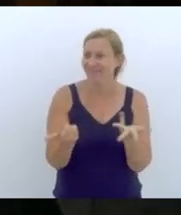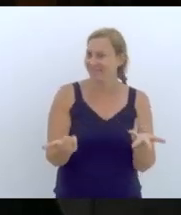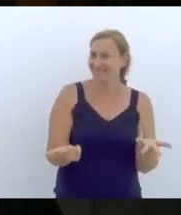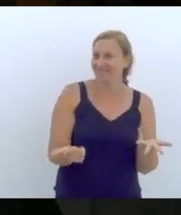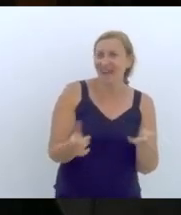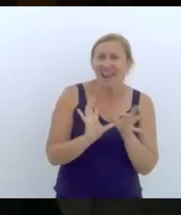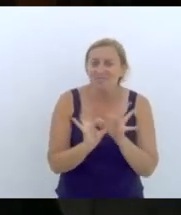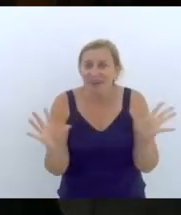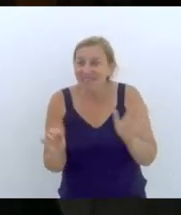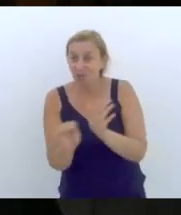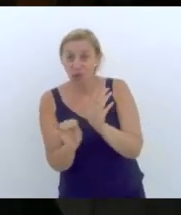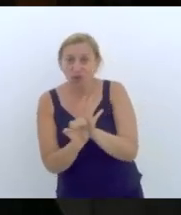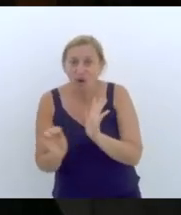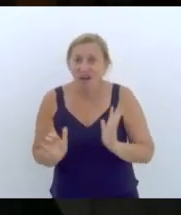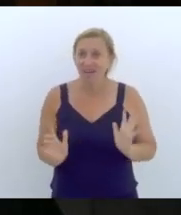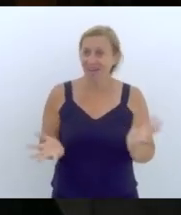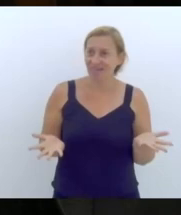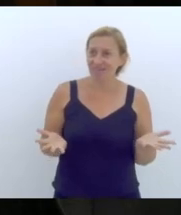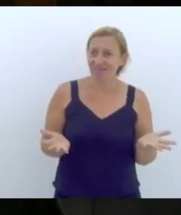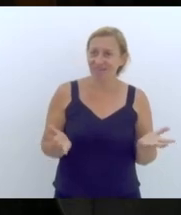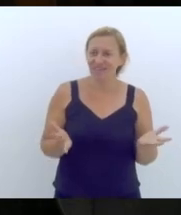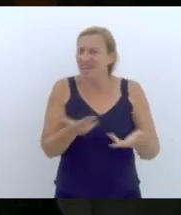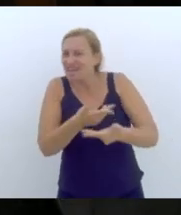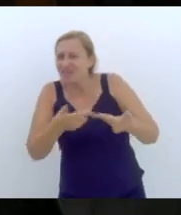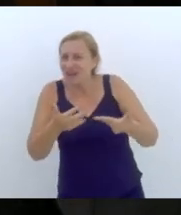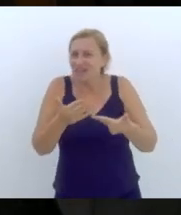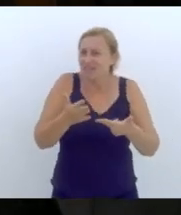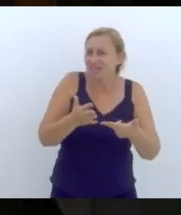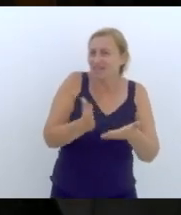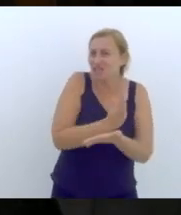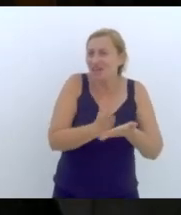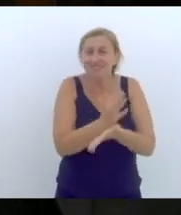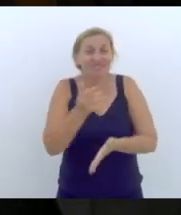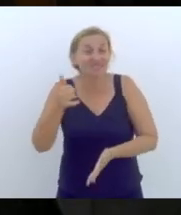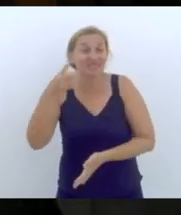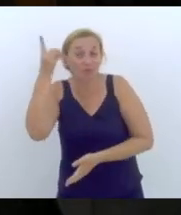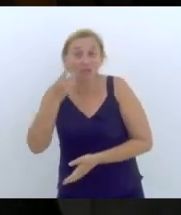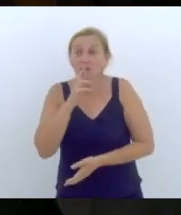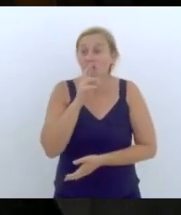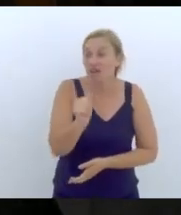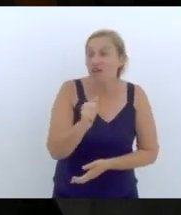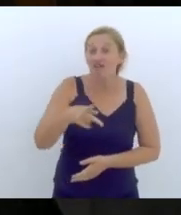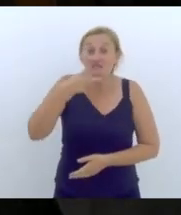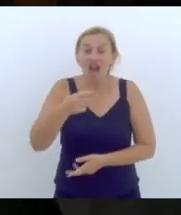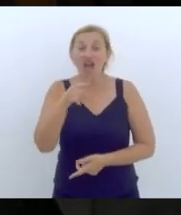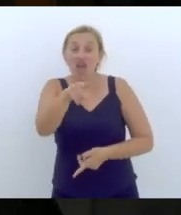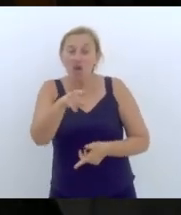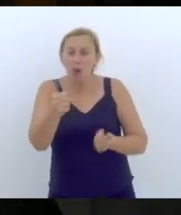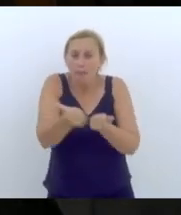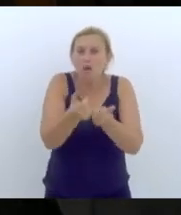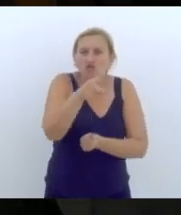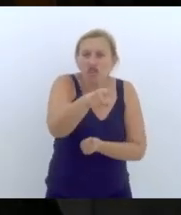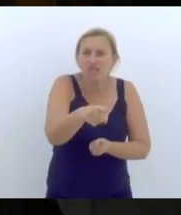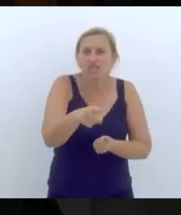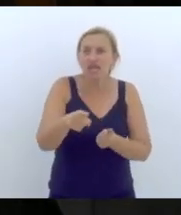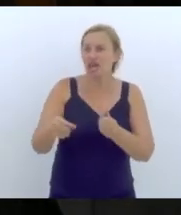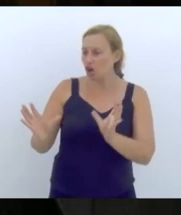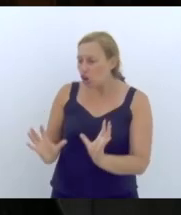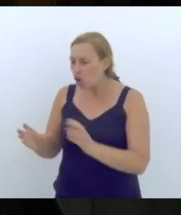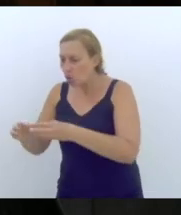defender a liberação das drogas. E muitas das vezes o deputado Rodrigo Amorim aqui fala, e eu confirmo com você, Rodrigo, bancada da